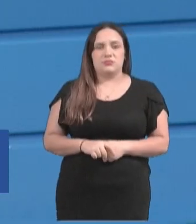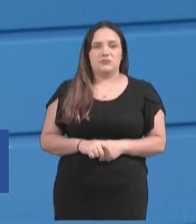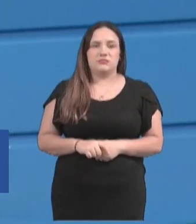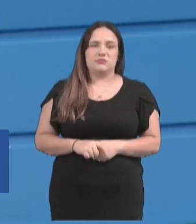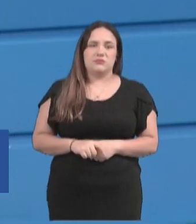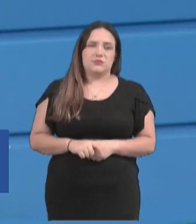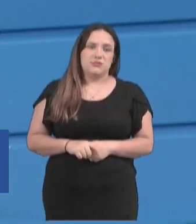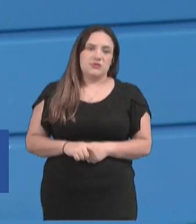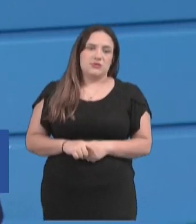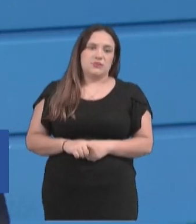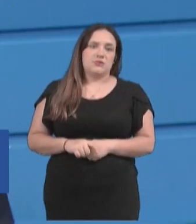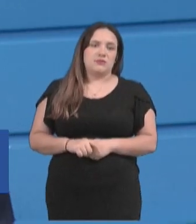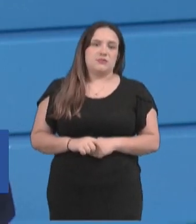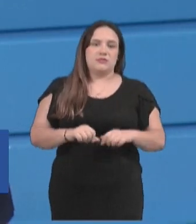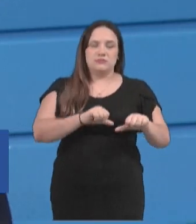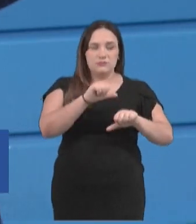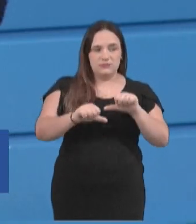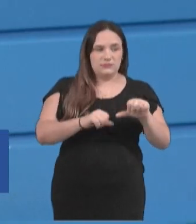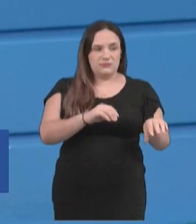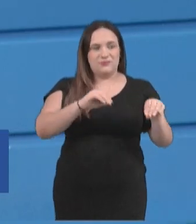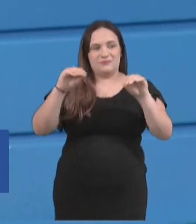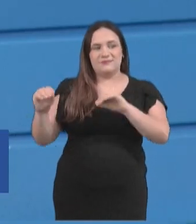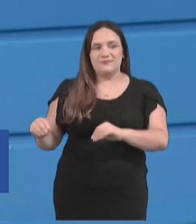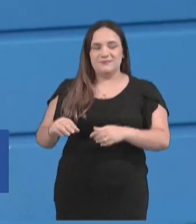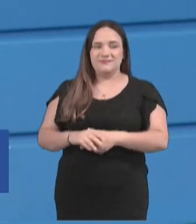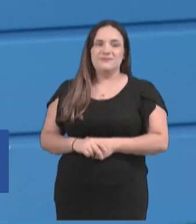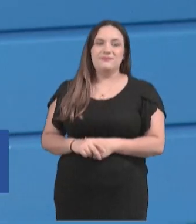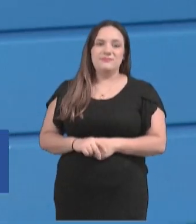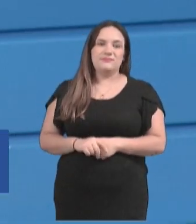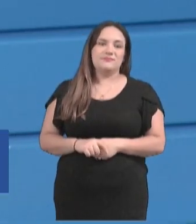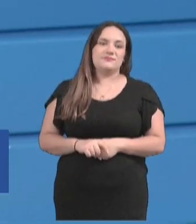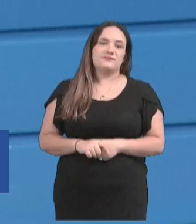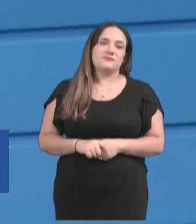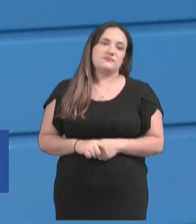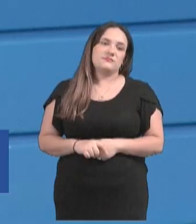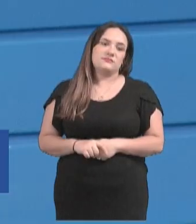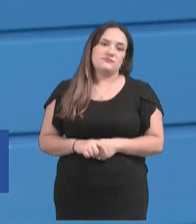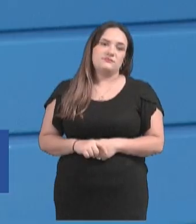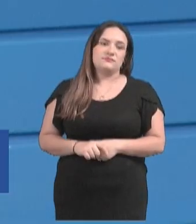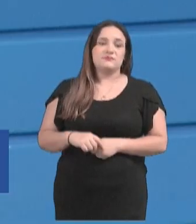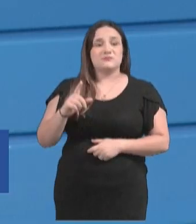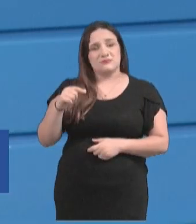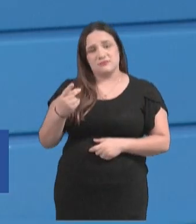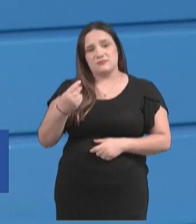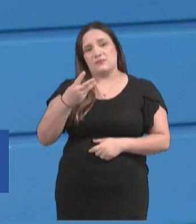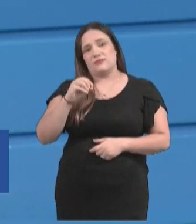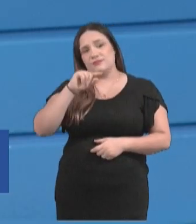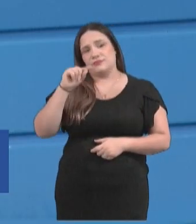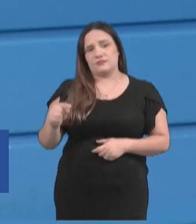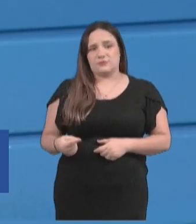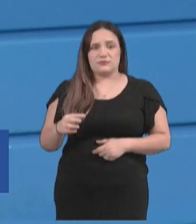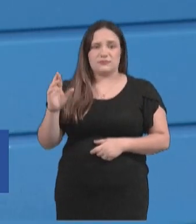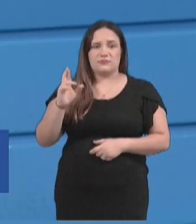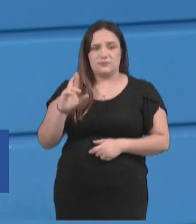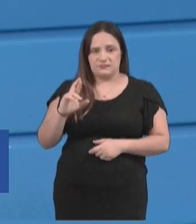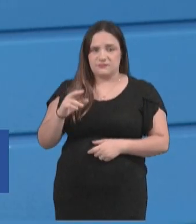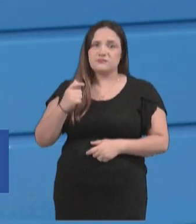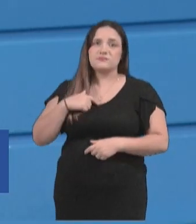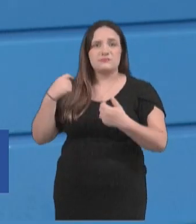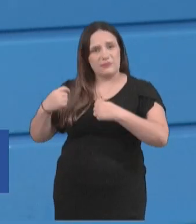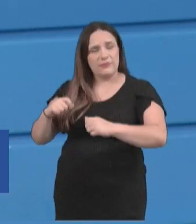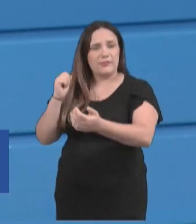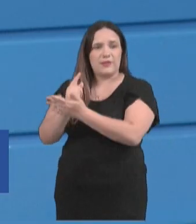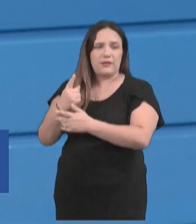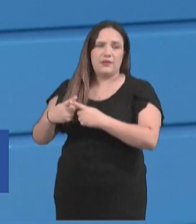Tirei o tanque e pus para lá. A ANAC eu tive que gastar 30 mil reais, porque meu filho esqueceu de renovar